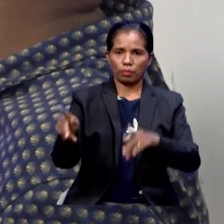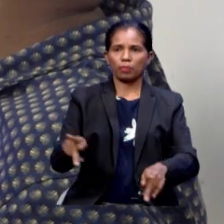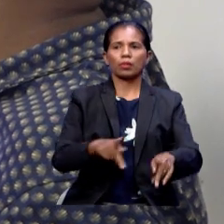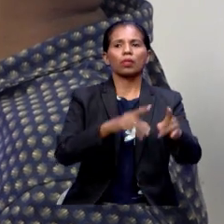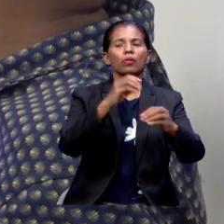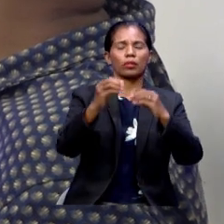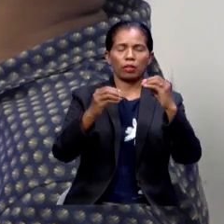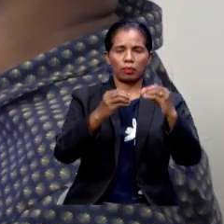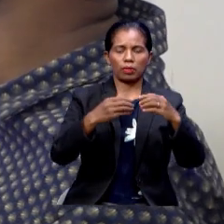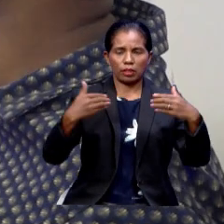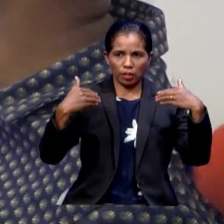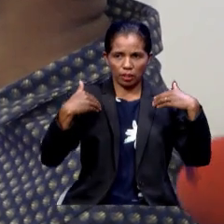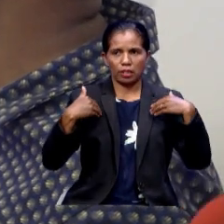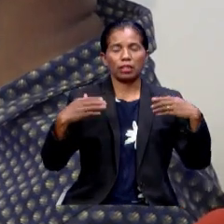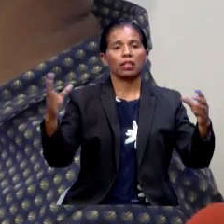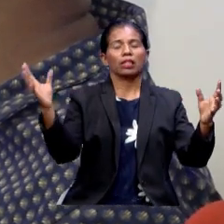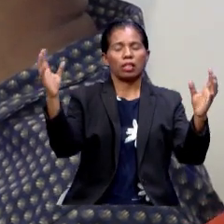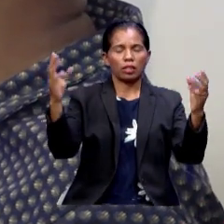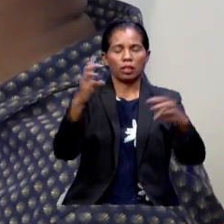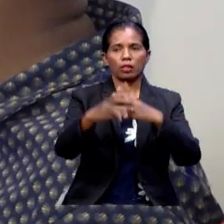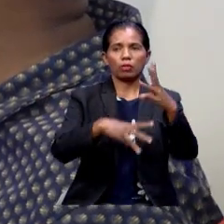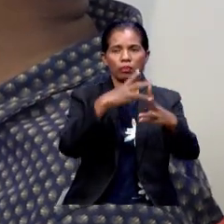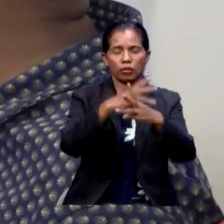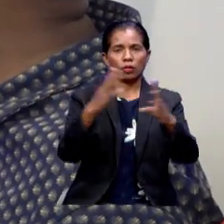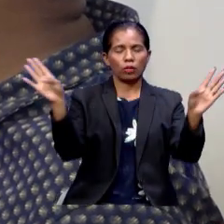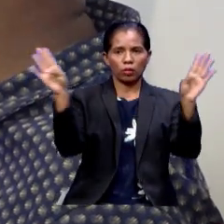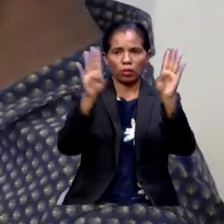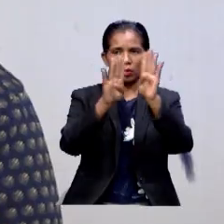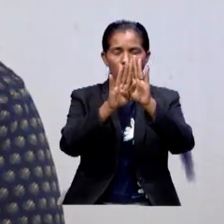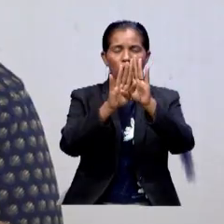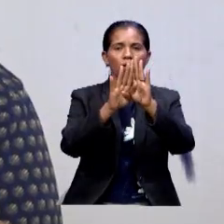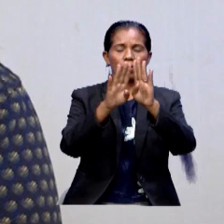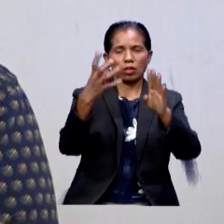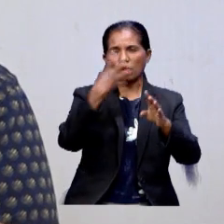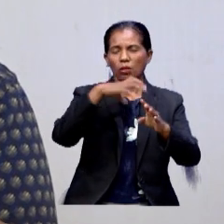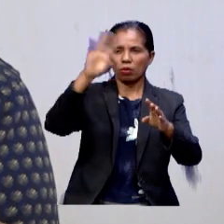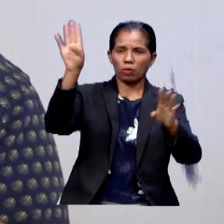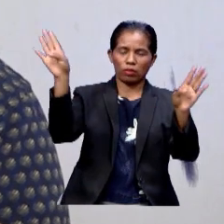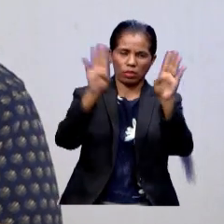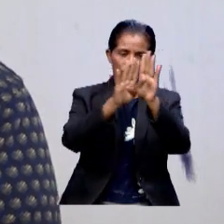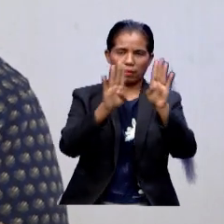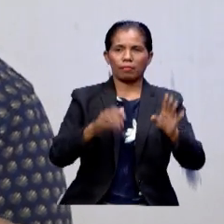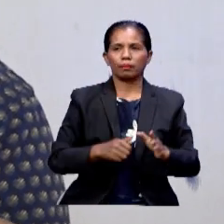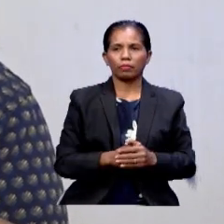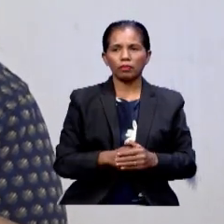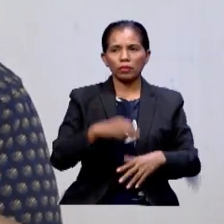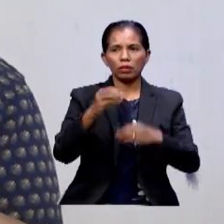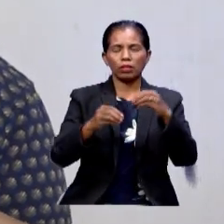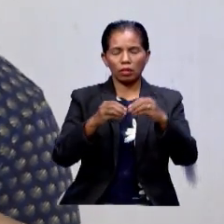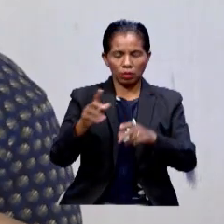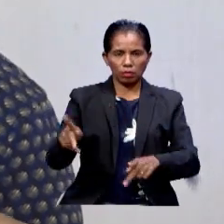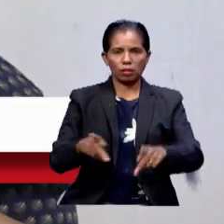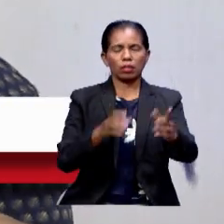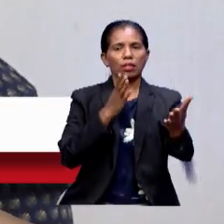o acontecimento fenômeno astronômico que se experimenta Lorong Mate. Relaciona publiko nebe aseso informasan